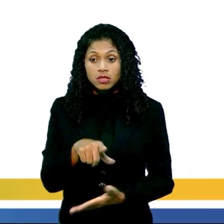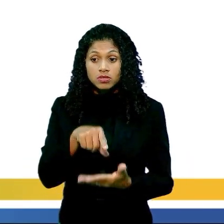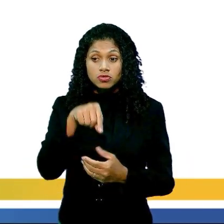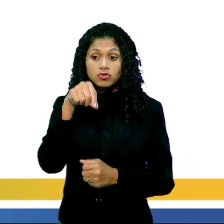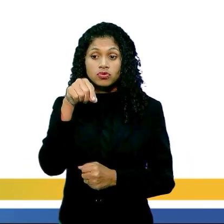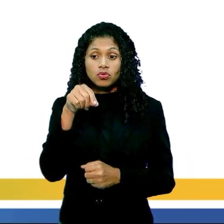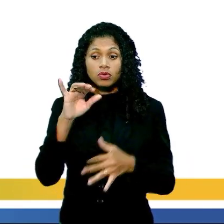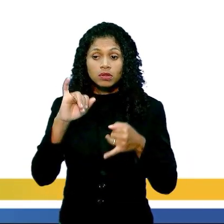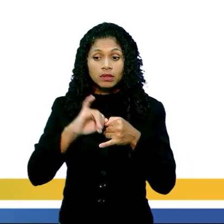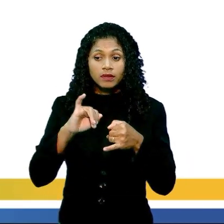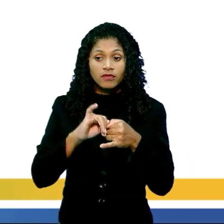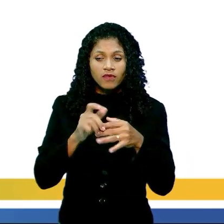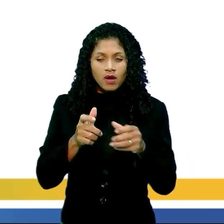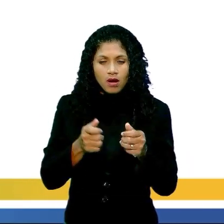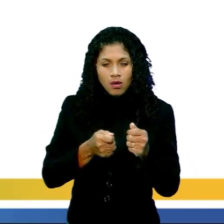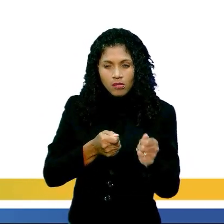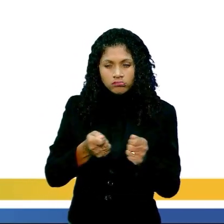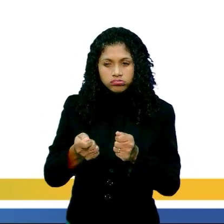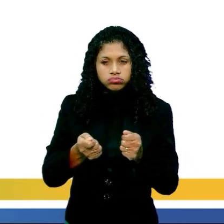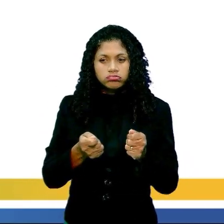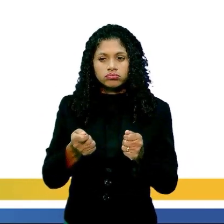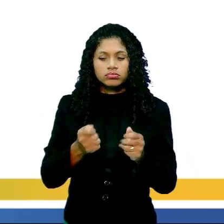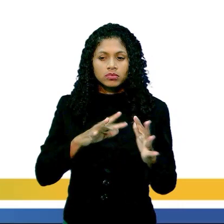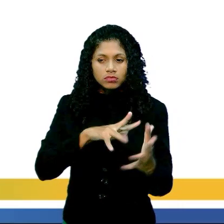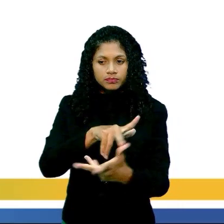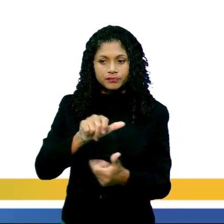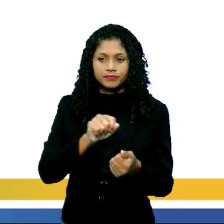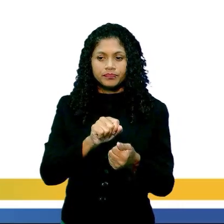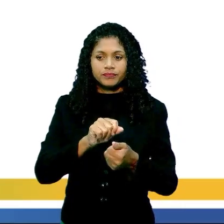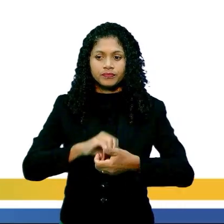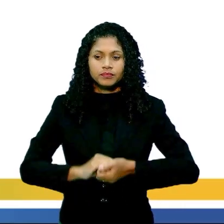ela faz para ordenar o mundo.